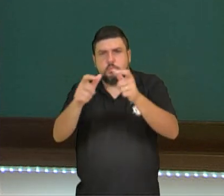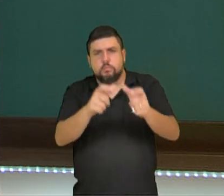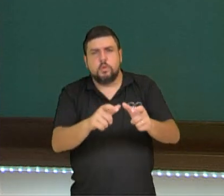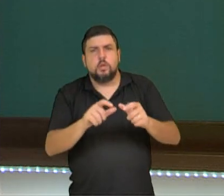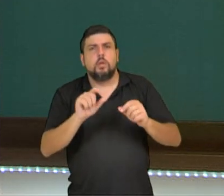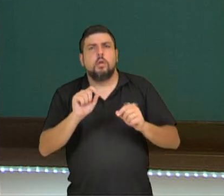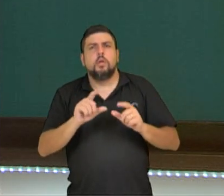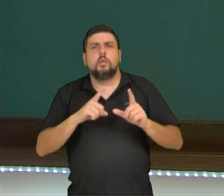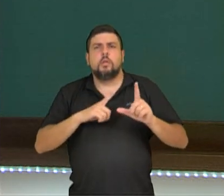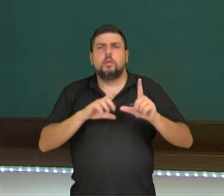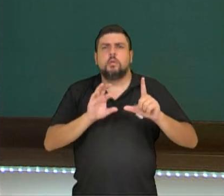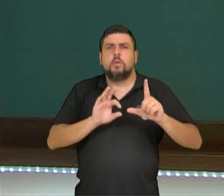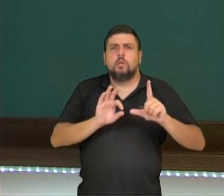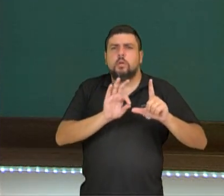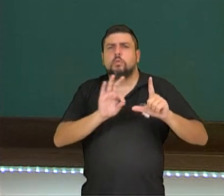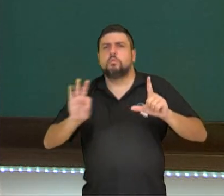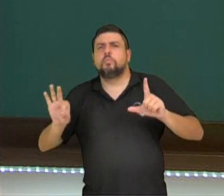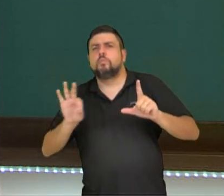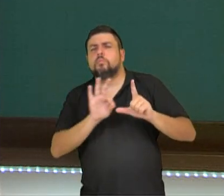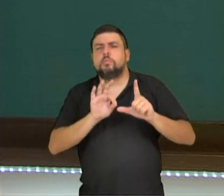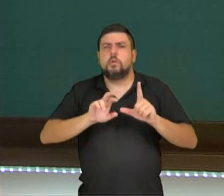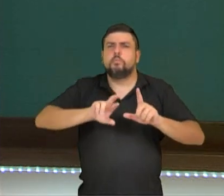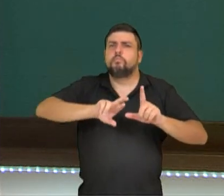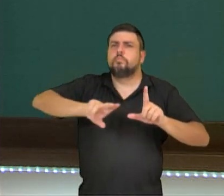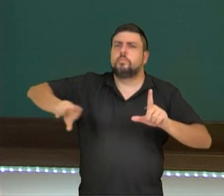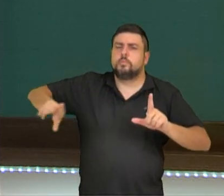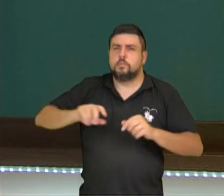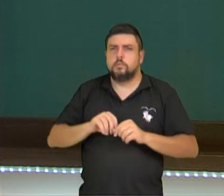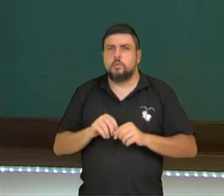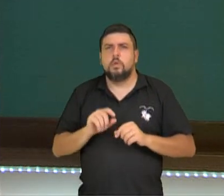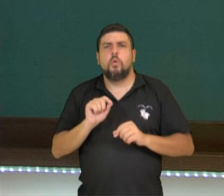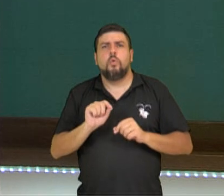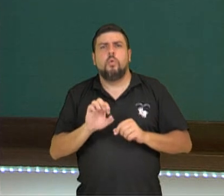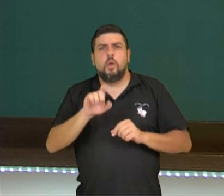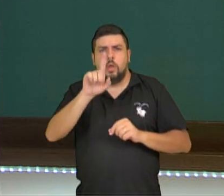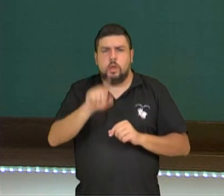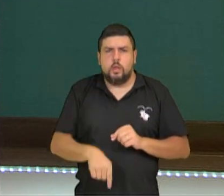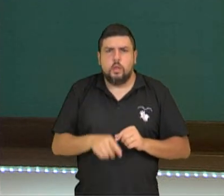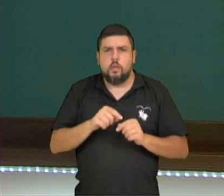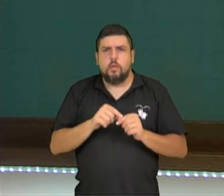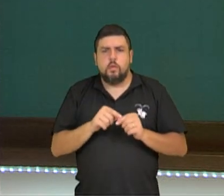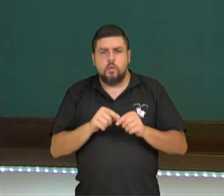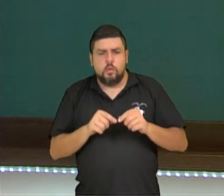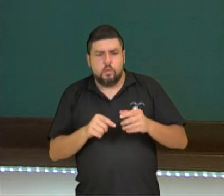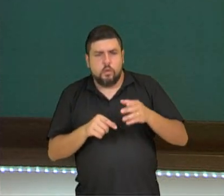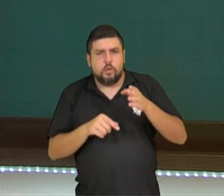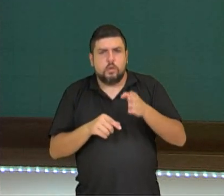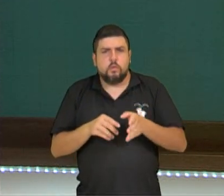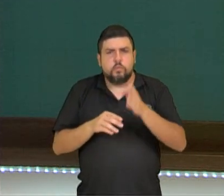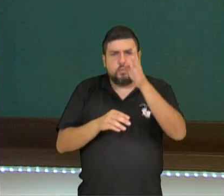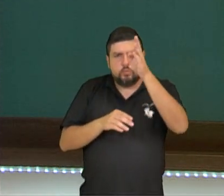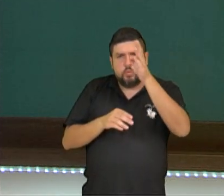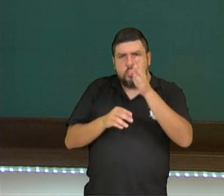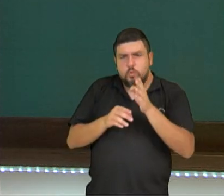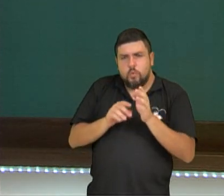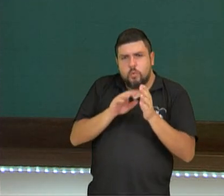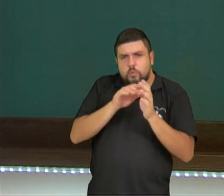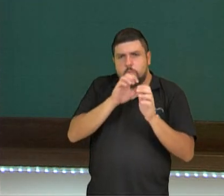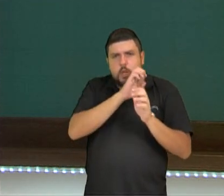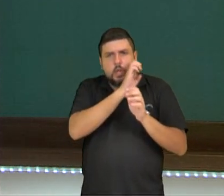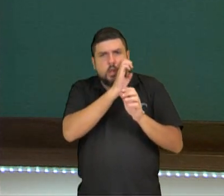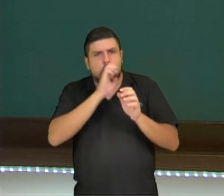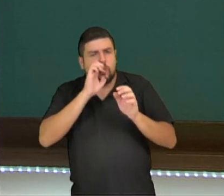latitudes. O que é isso, professora? A latitude é a distância daquele ponto em relação à linha do